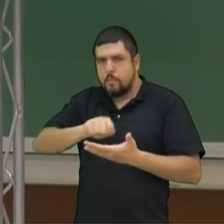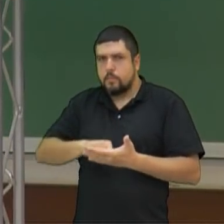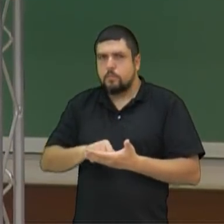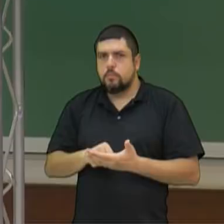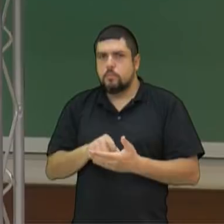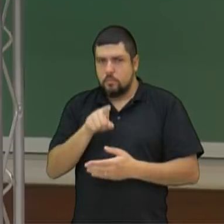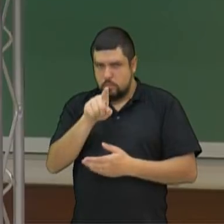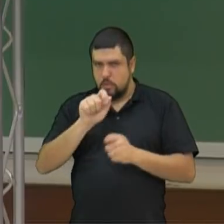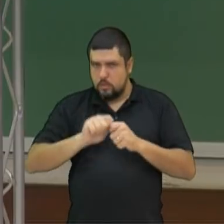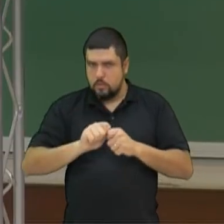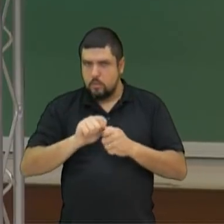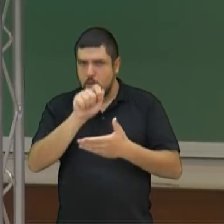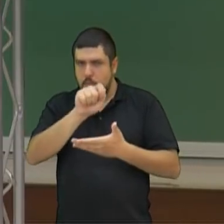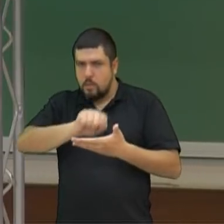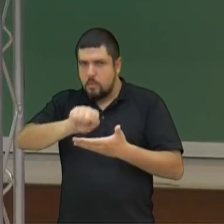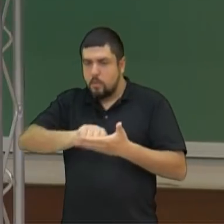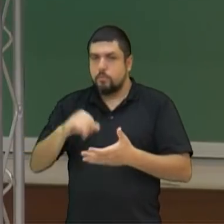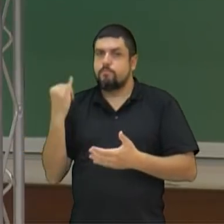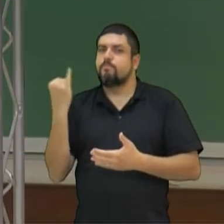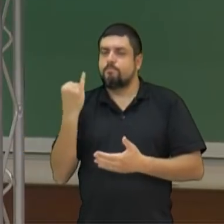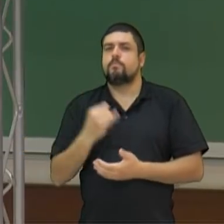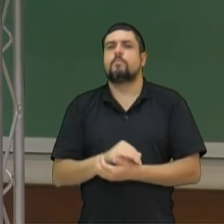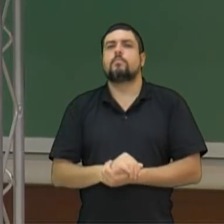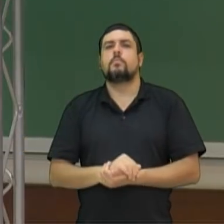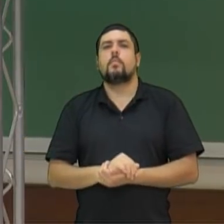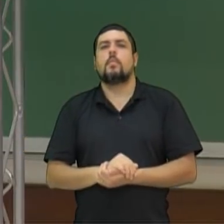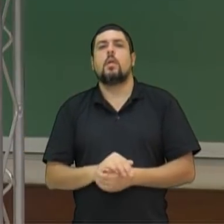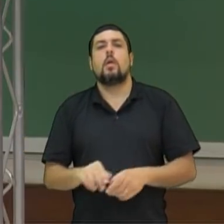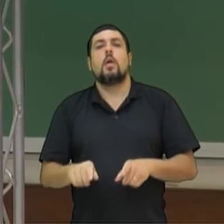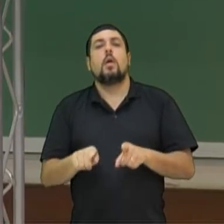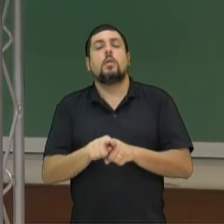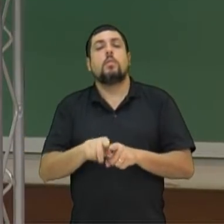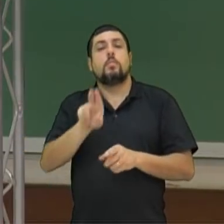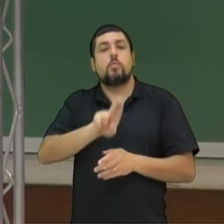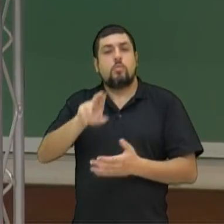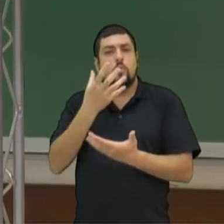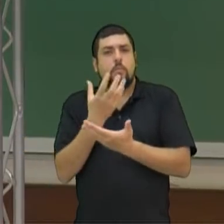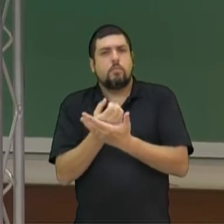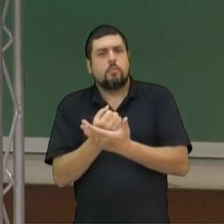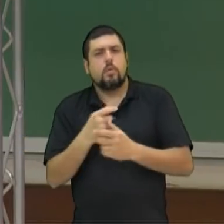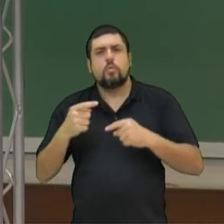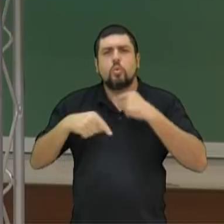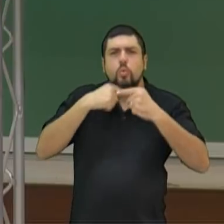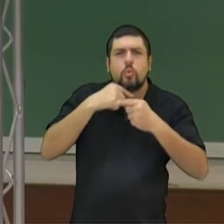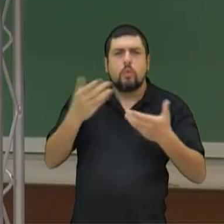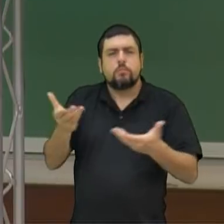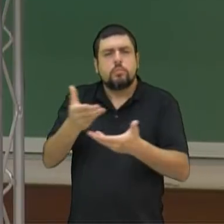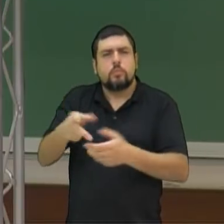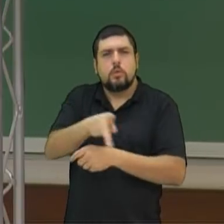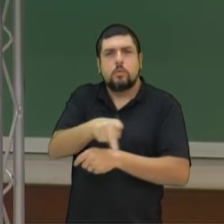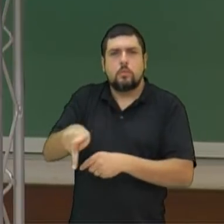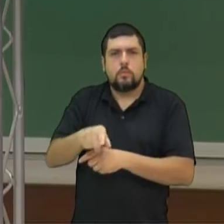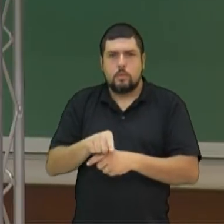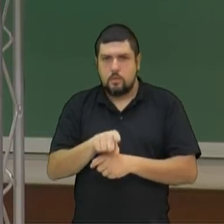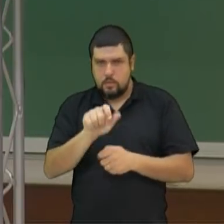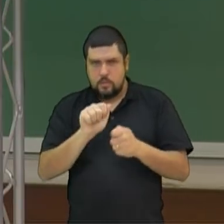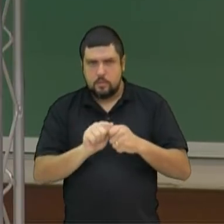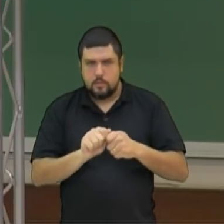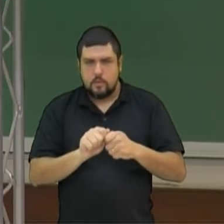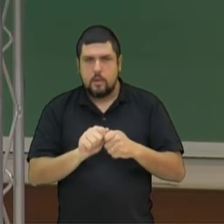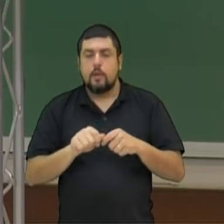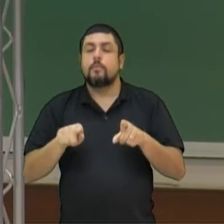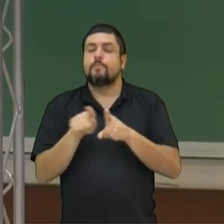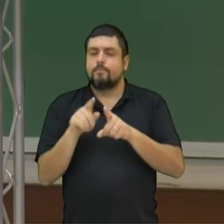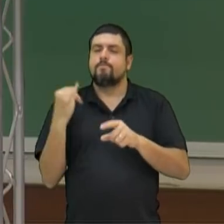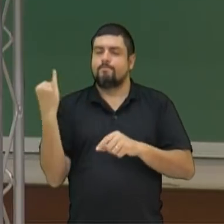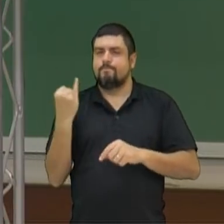os apontamentos que eu trago? Isso é importante. Utilizar os aplicativos para tirar dúvidas. Está fazendo a sua parte nesse ponto? Também